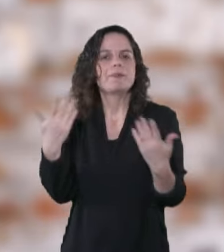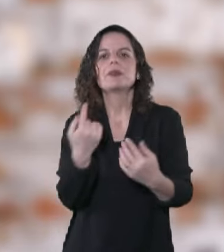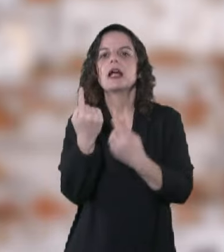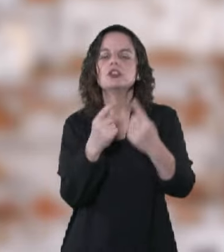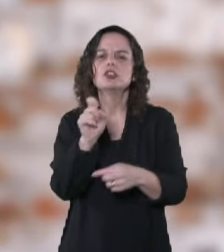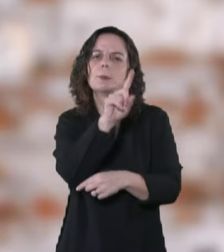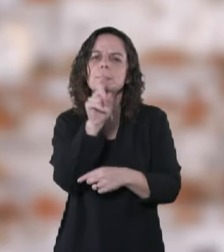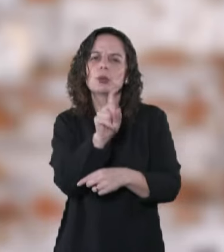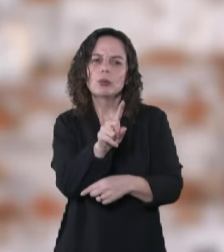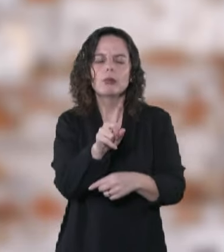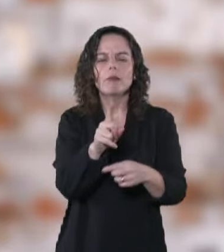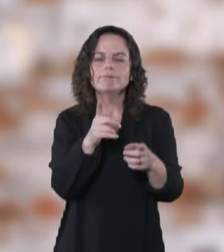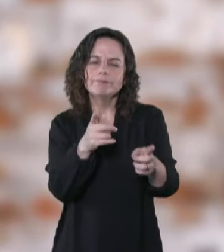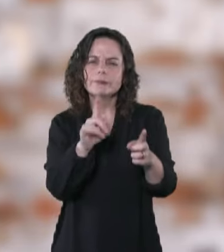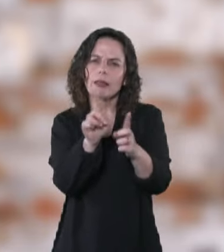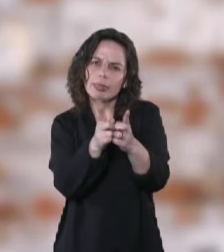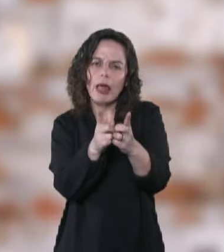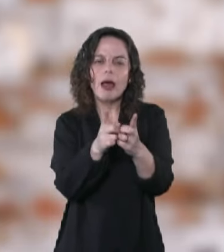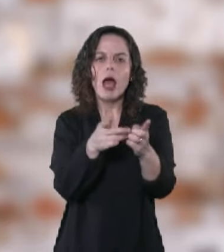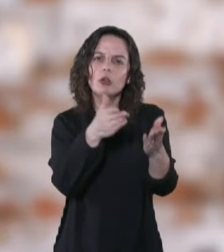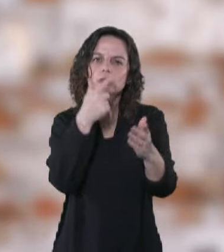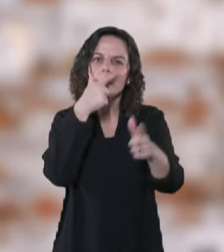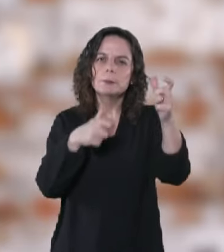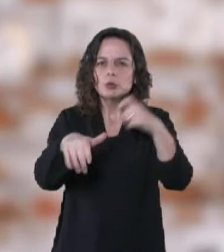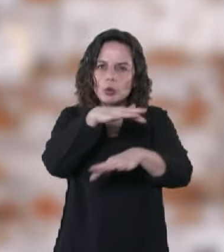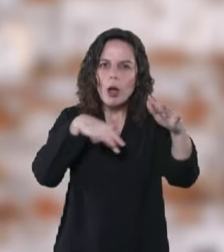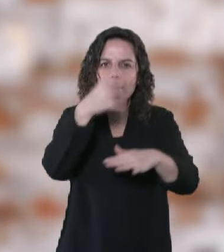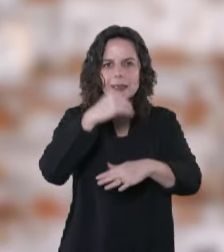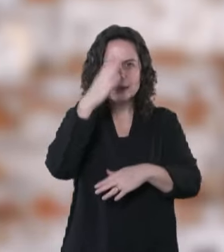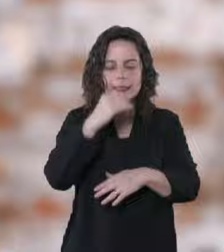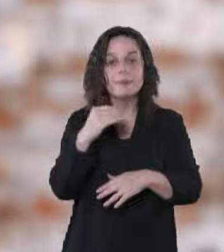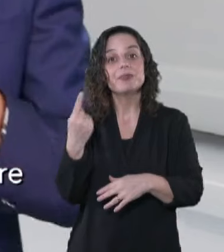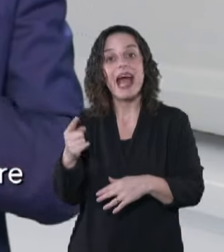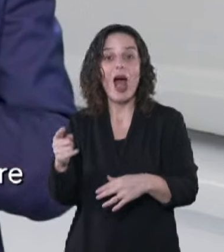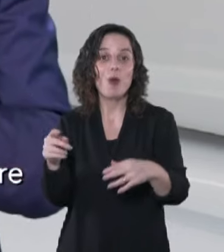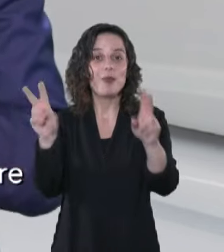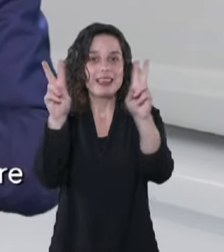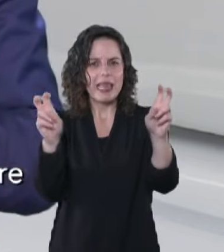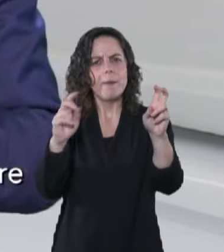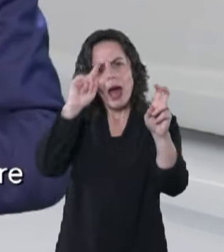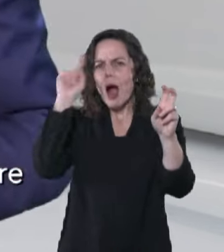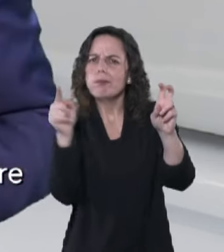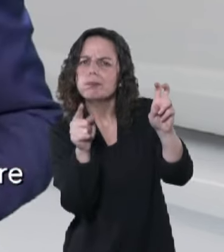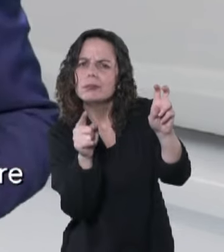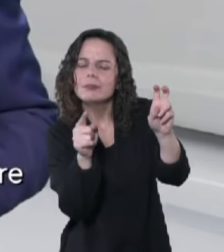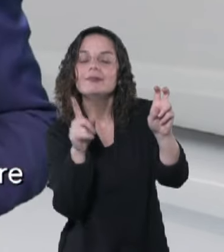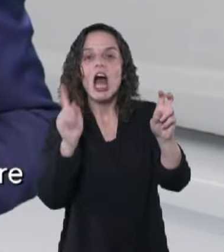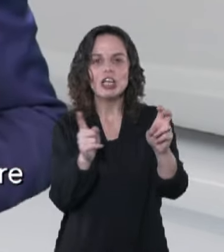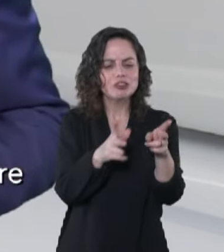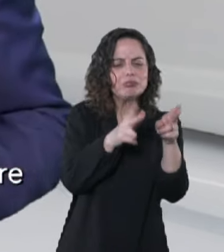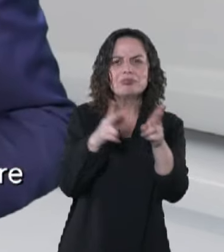para que o cidadão comum consiga aprender. Temos uma rúbrica que se chama O Sabia Que, no fundo é pequenos sketches